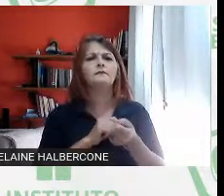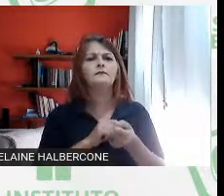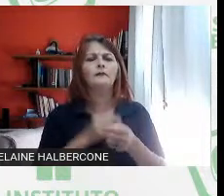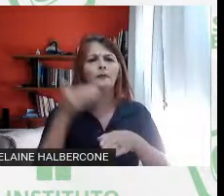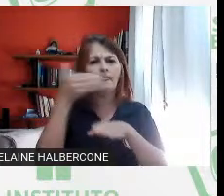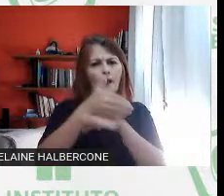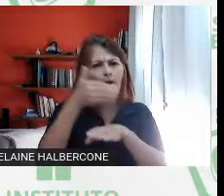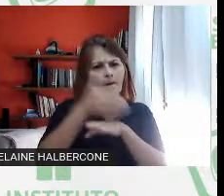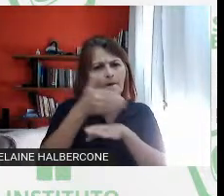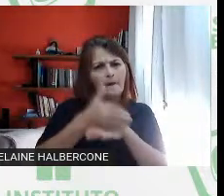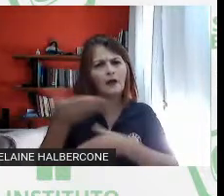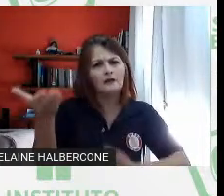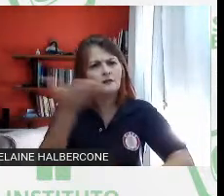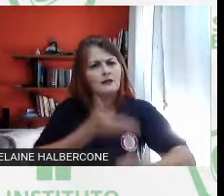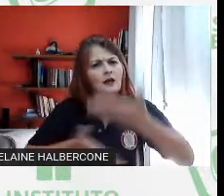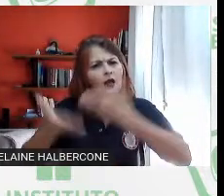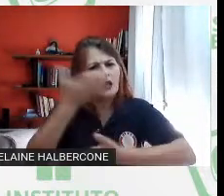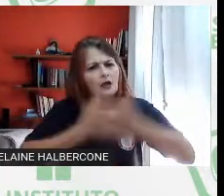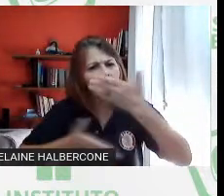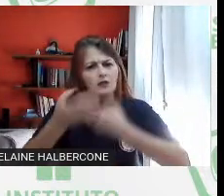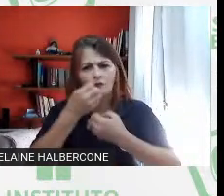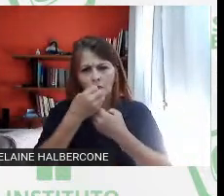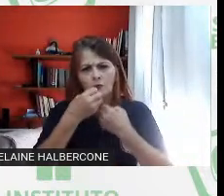participaram, a interação foi muito positiva,